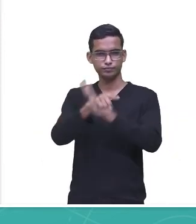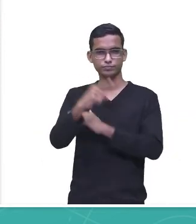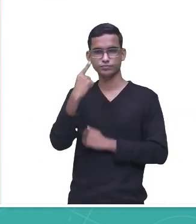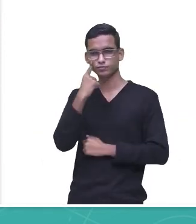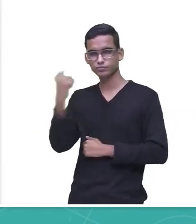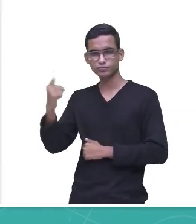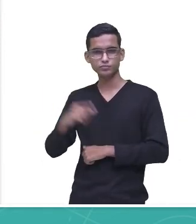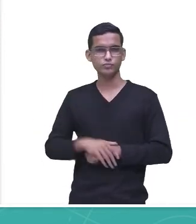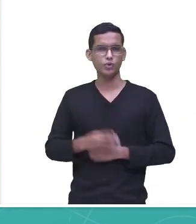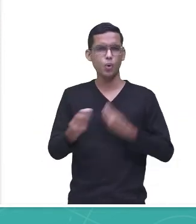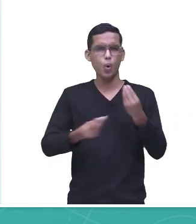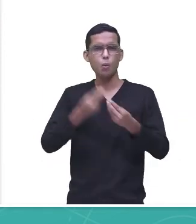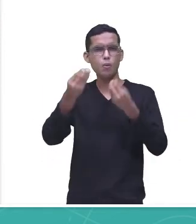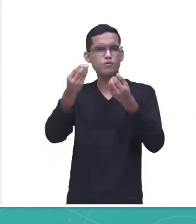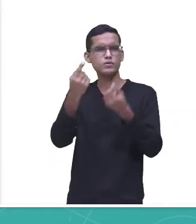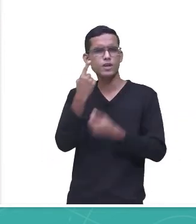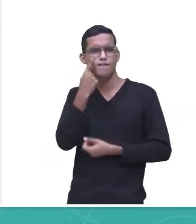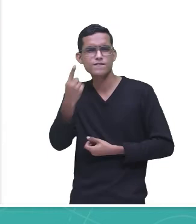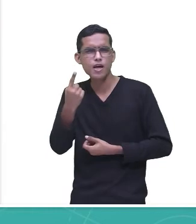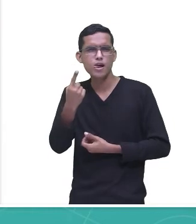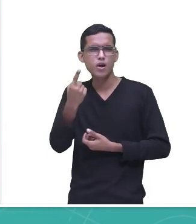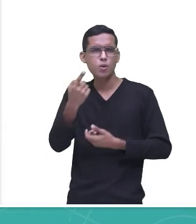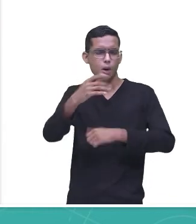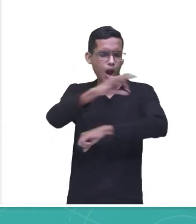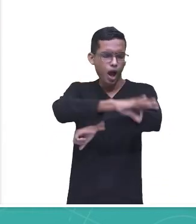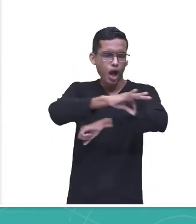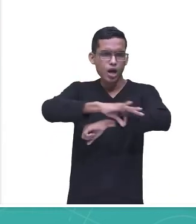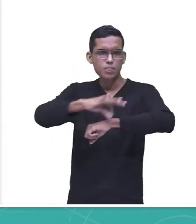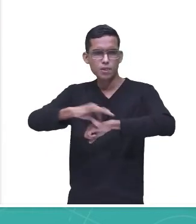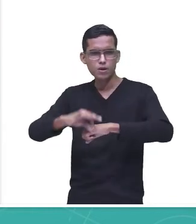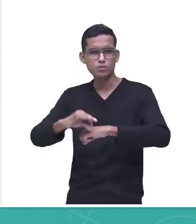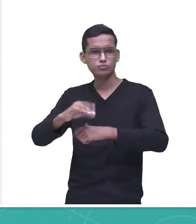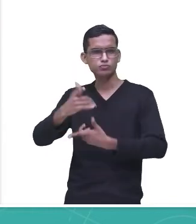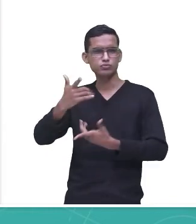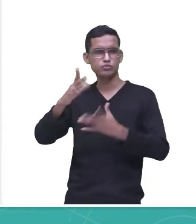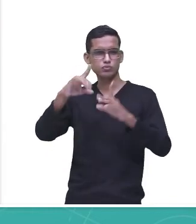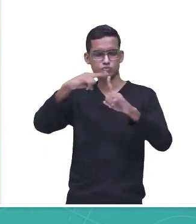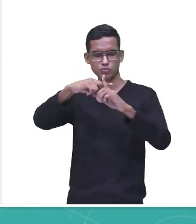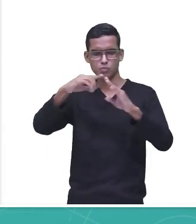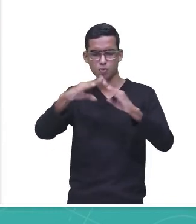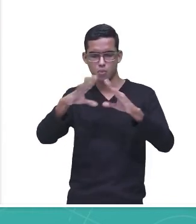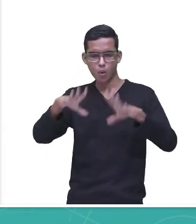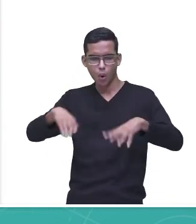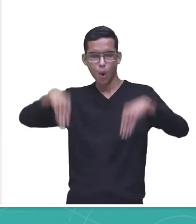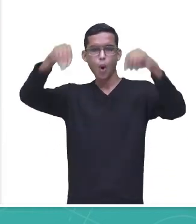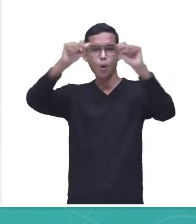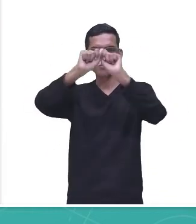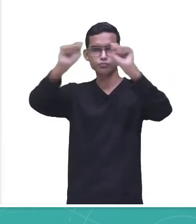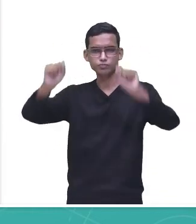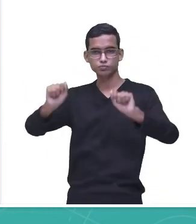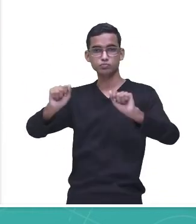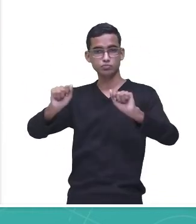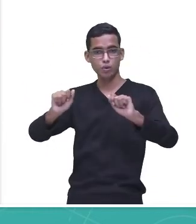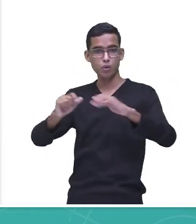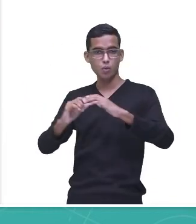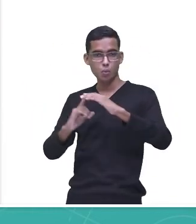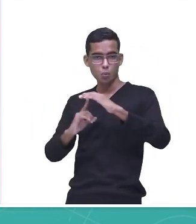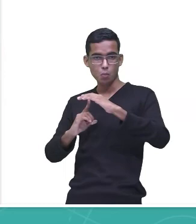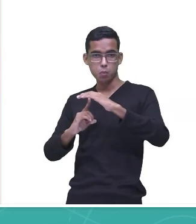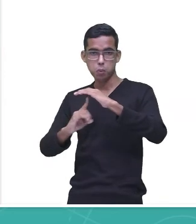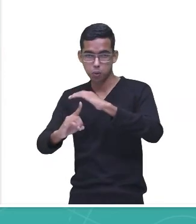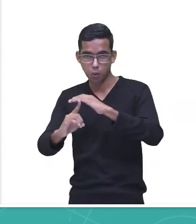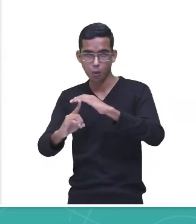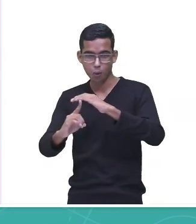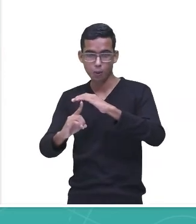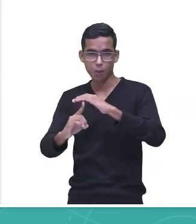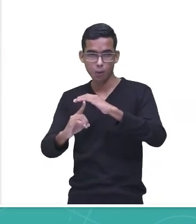uma catedral gótica? O que a diferencia de uma catedral românica? Então vocês vão comparar a catedral